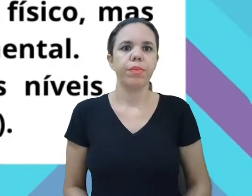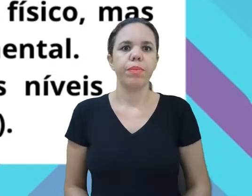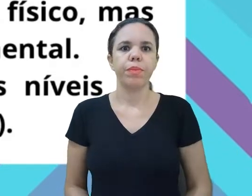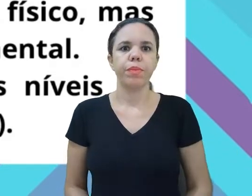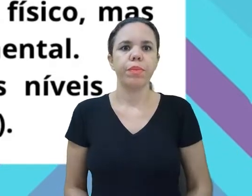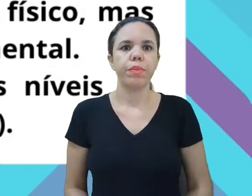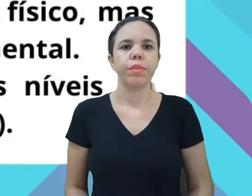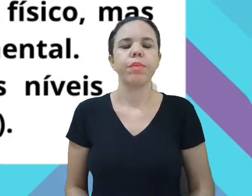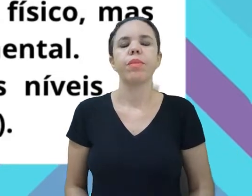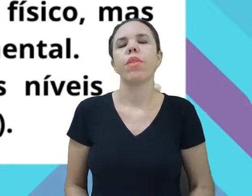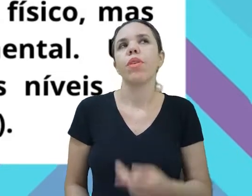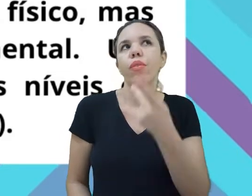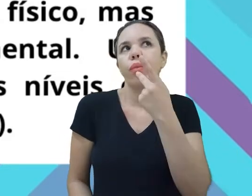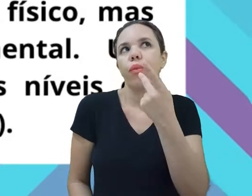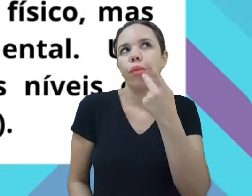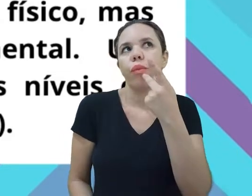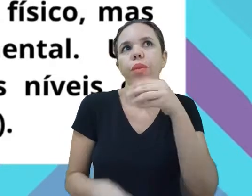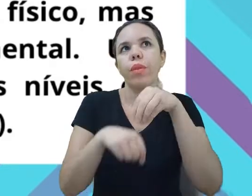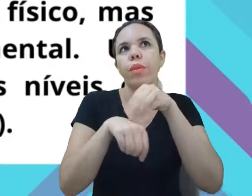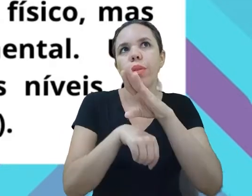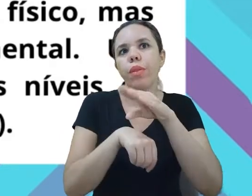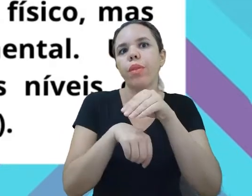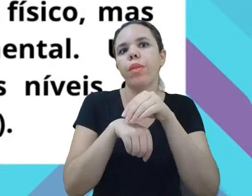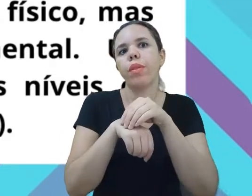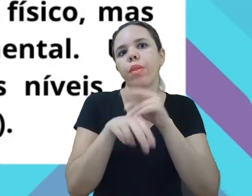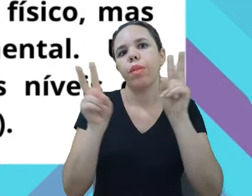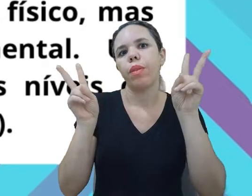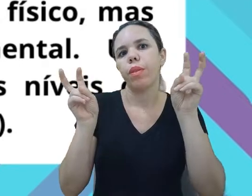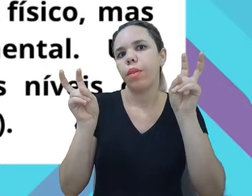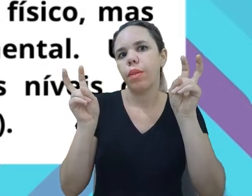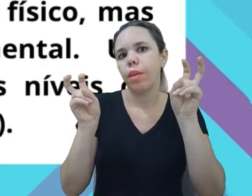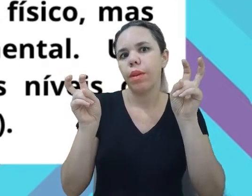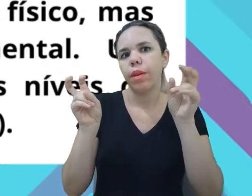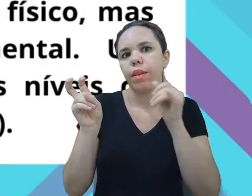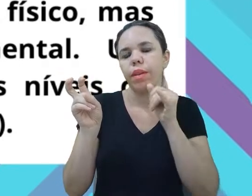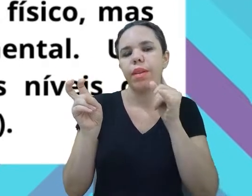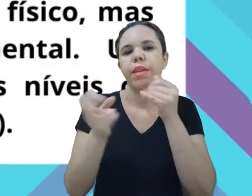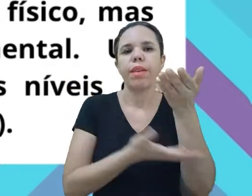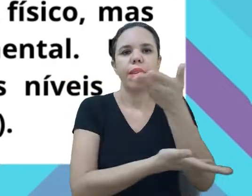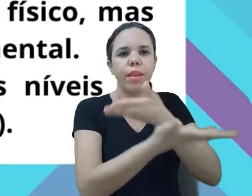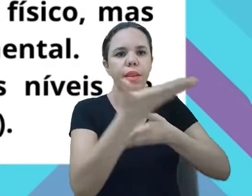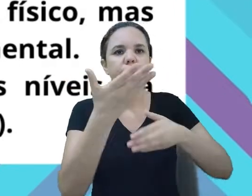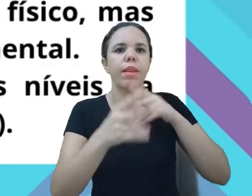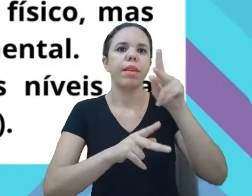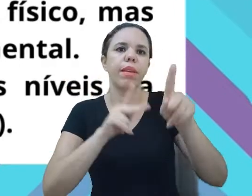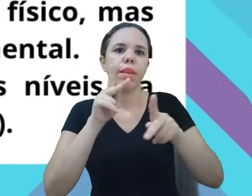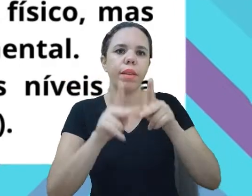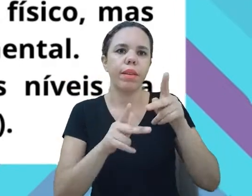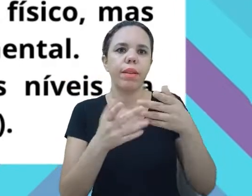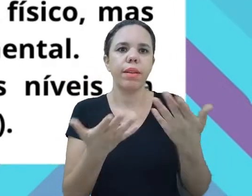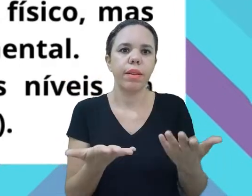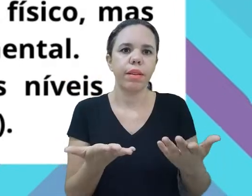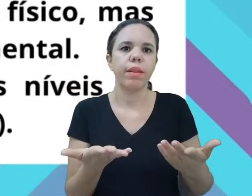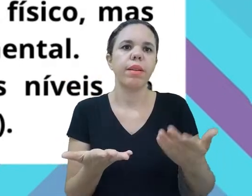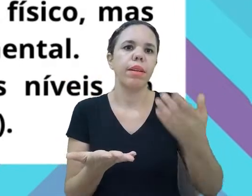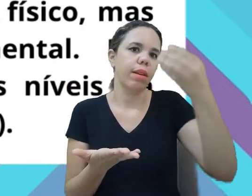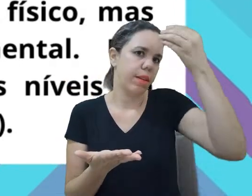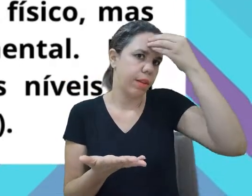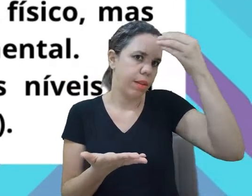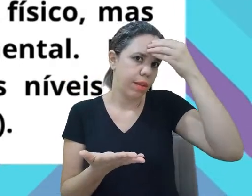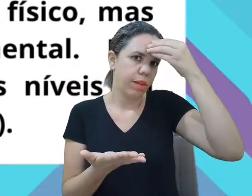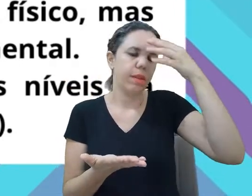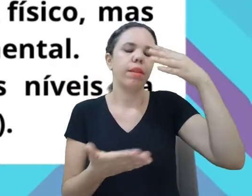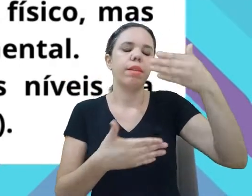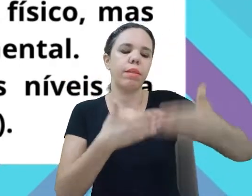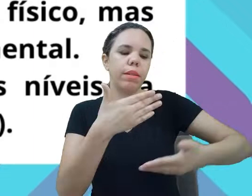personalidade. E quando eu trato de relações, eu falo de interações com o meio, ou seja, onde